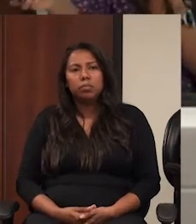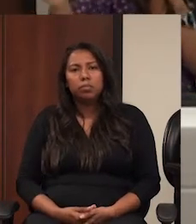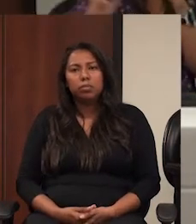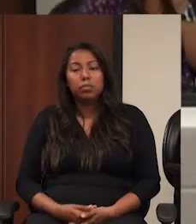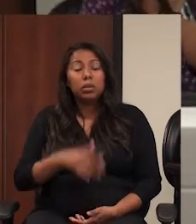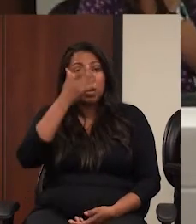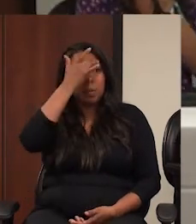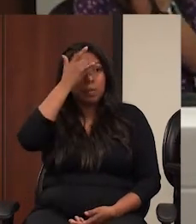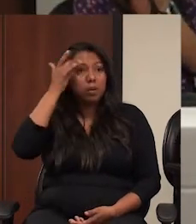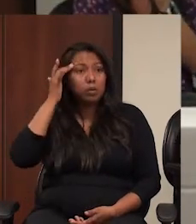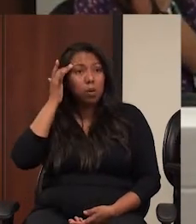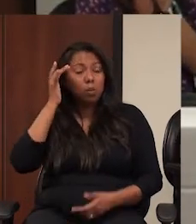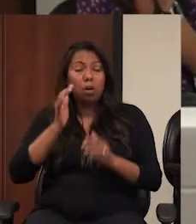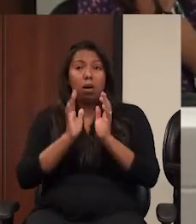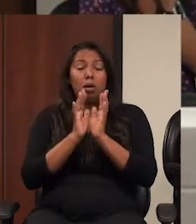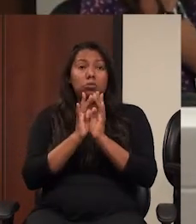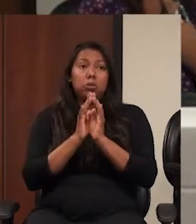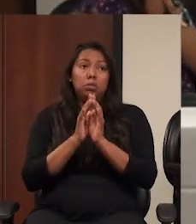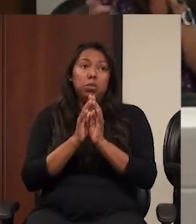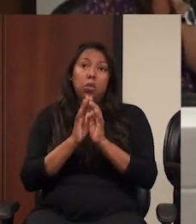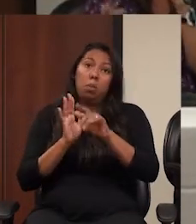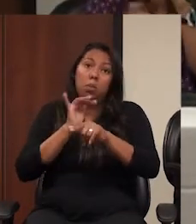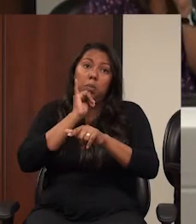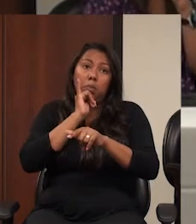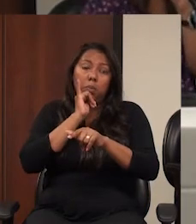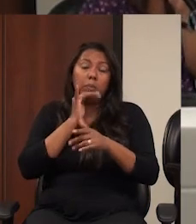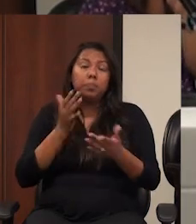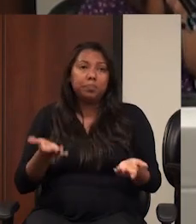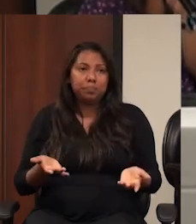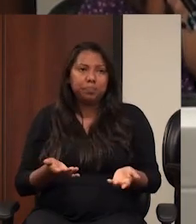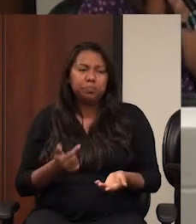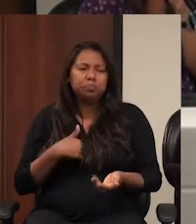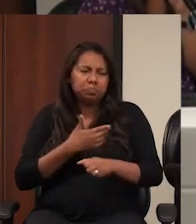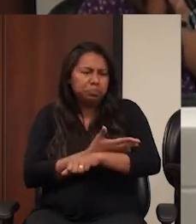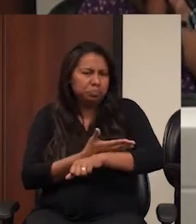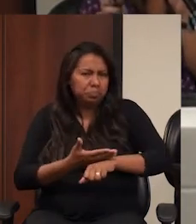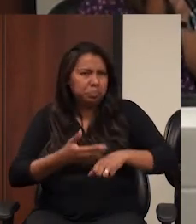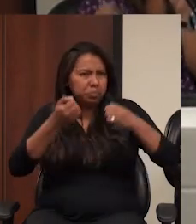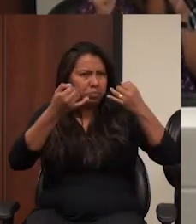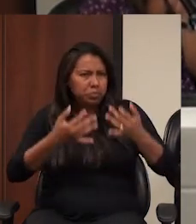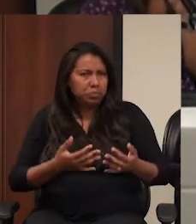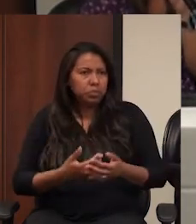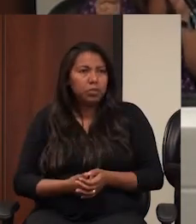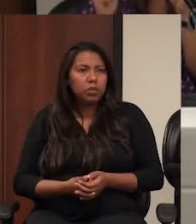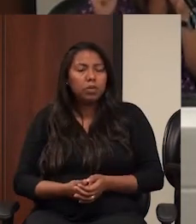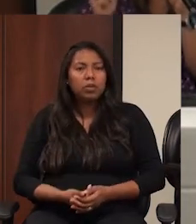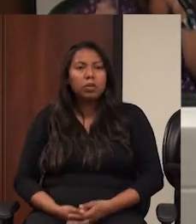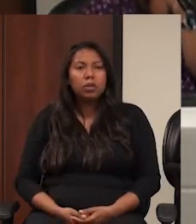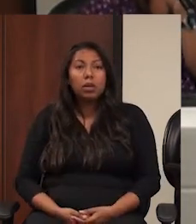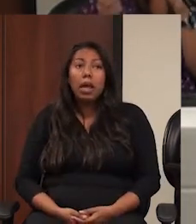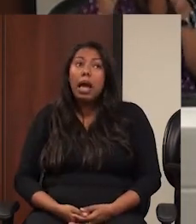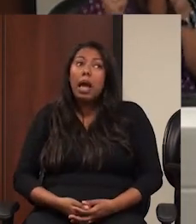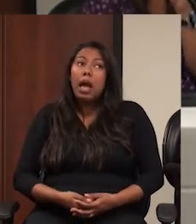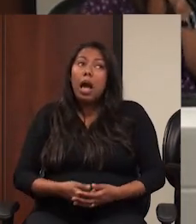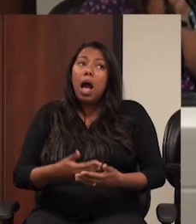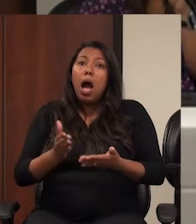a pessoa com autismo, por exemplo, né? Eu costumo fazer a seguinte brincadeira. Dizem que o Messi, jogador de